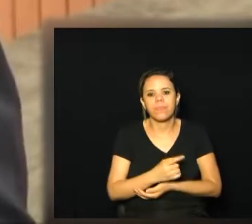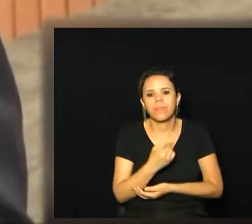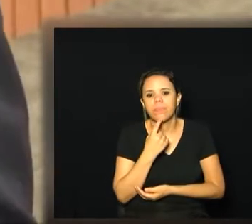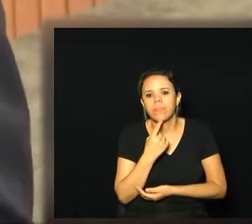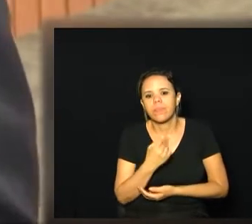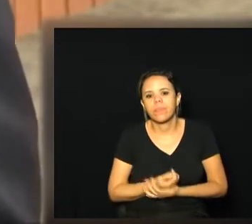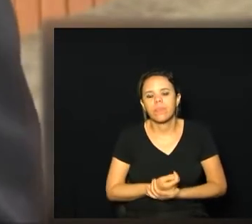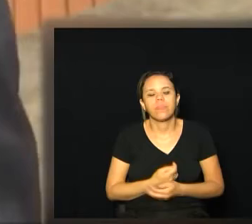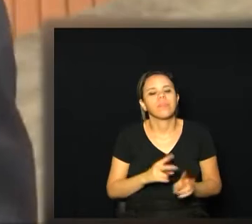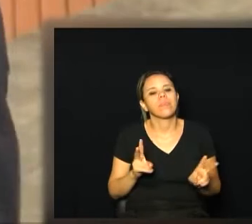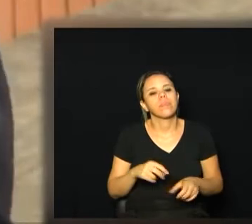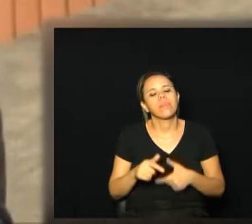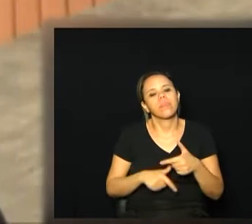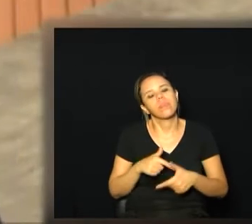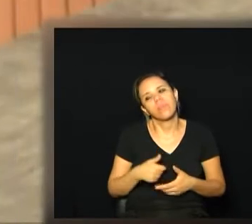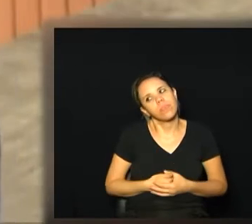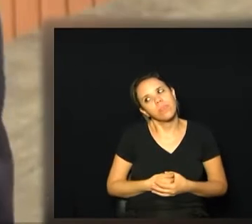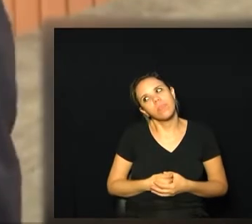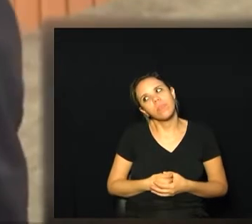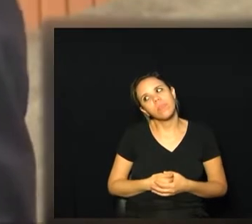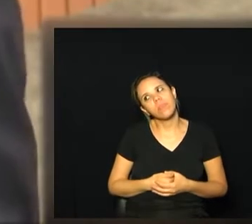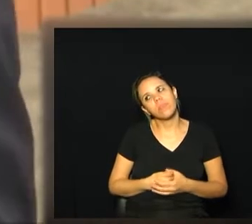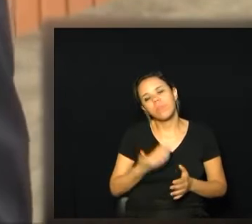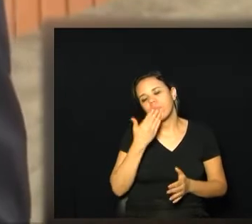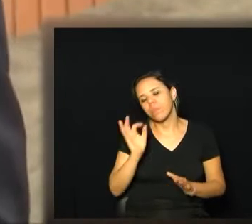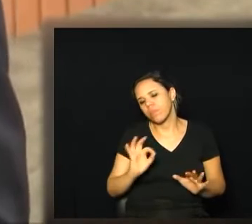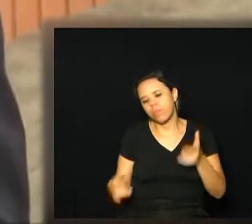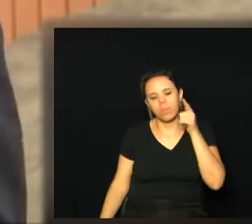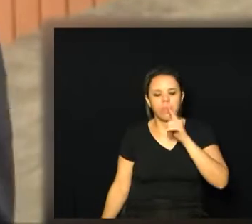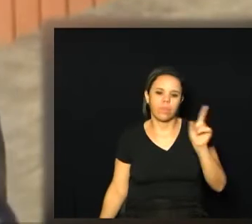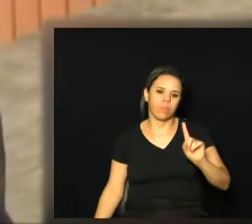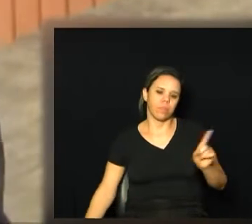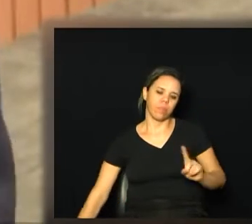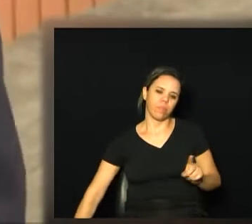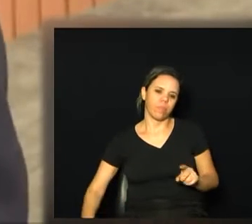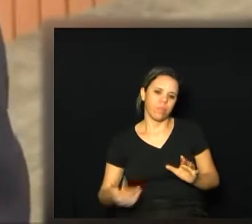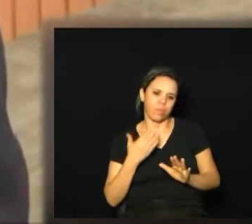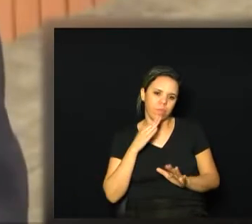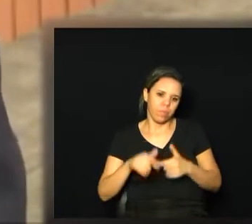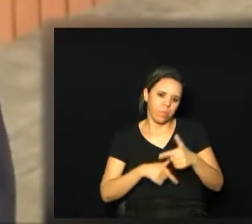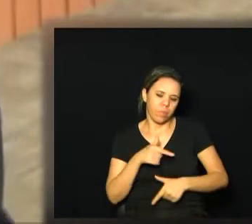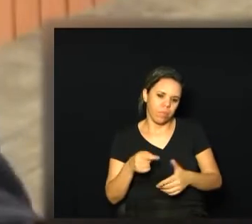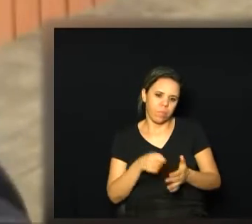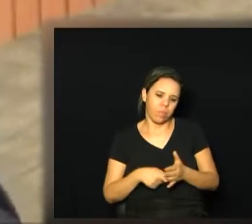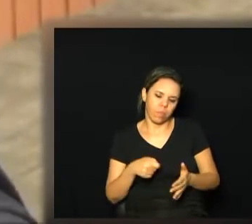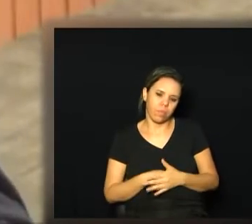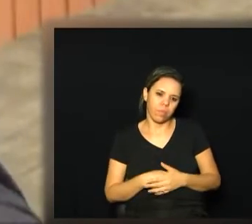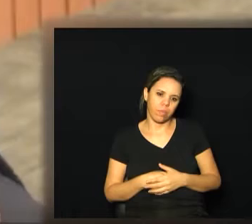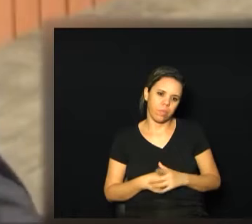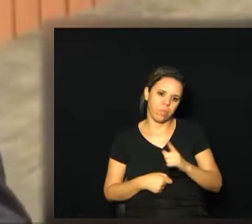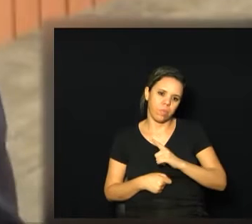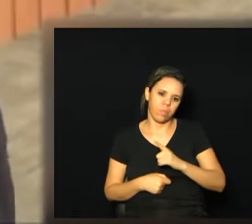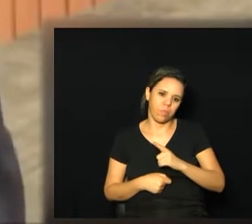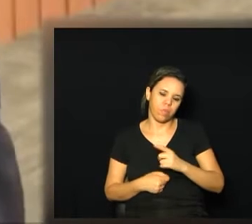central. É um tema que eu vou trabalhar. Eu não estou prometendo que eu vou conseguir. O que eu tenho que prometer é trabalho. E eu tenho tido